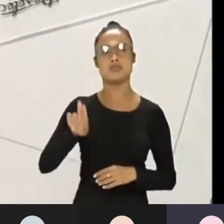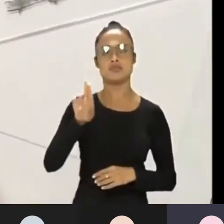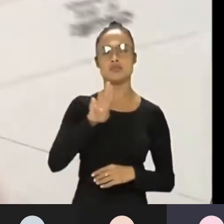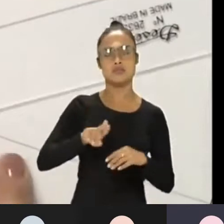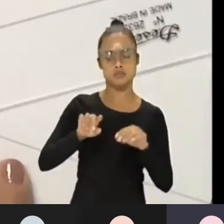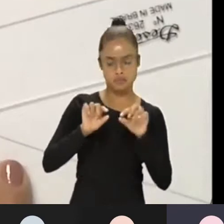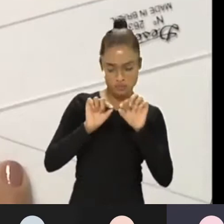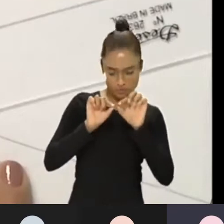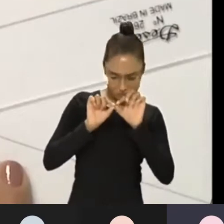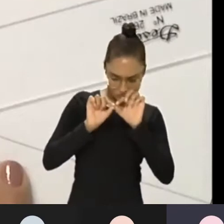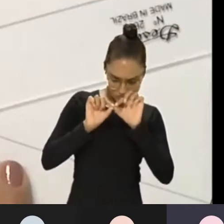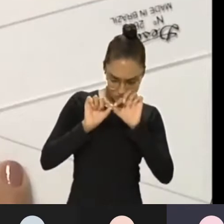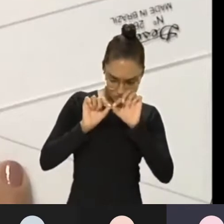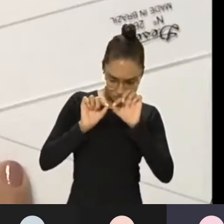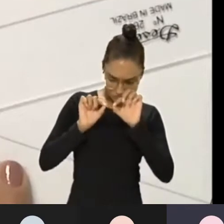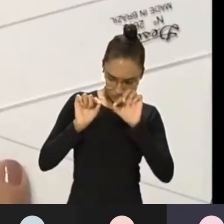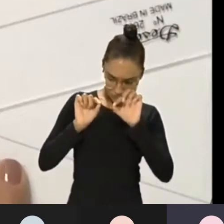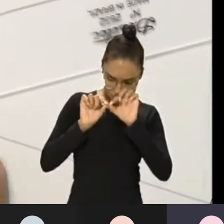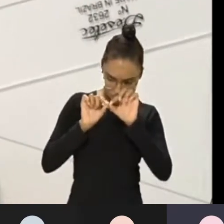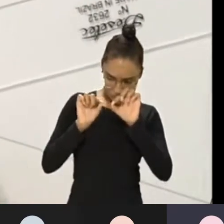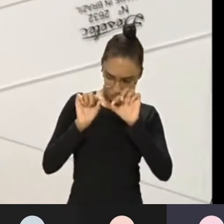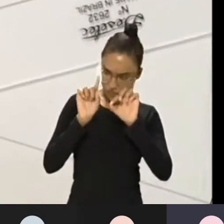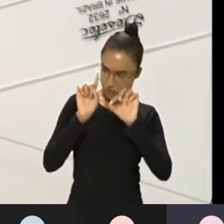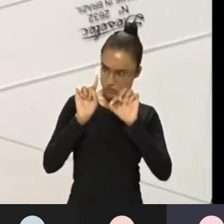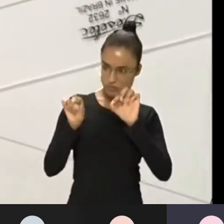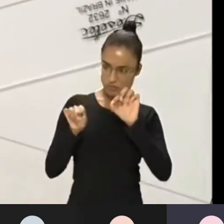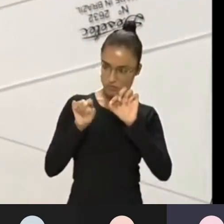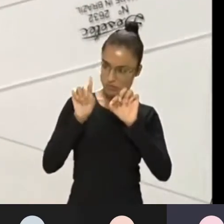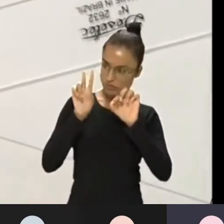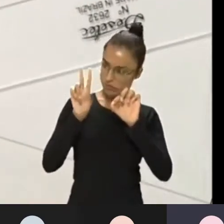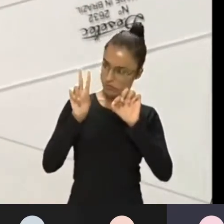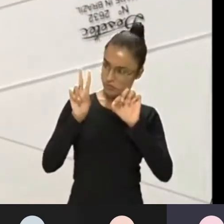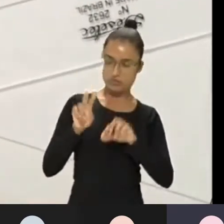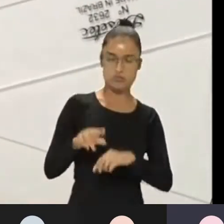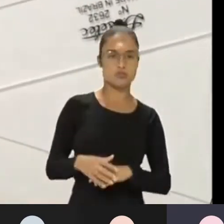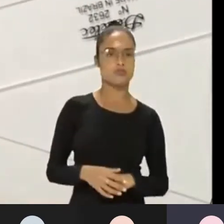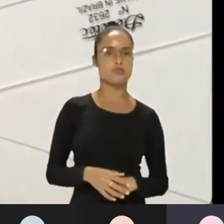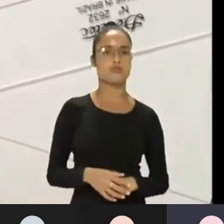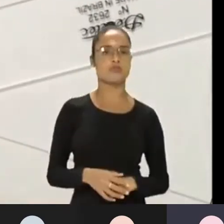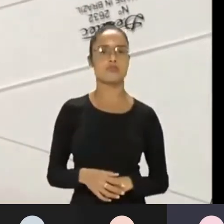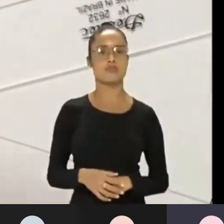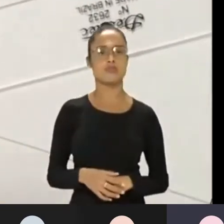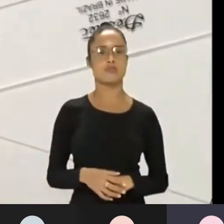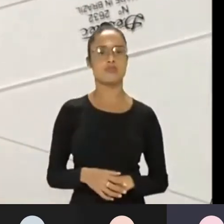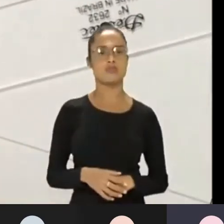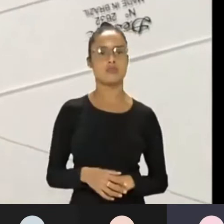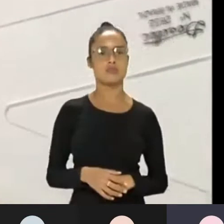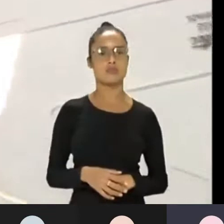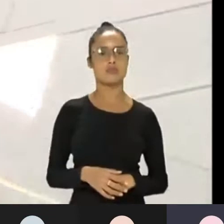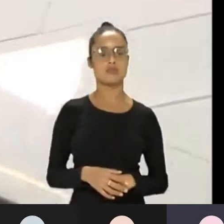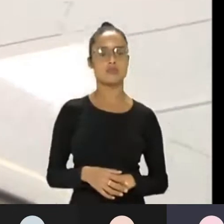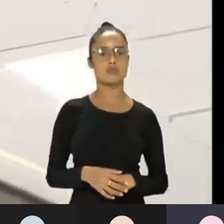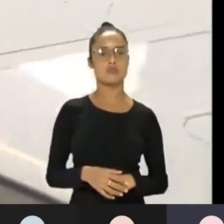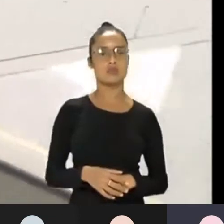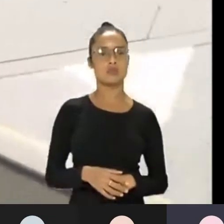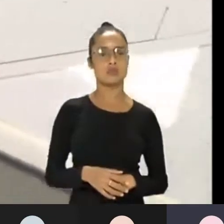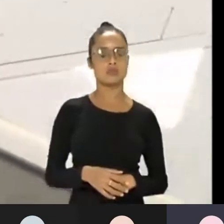dessa forma, eu consigo fazer já o detalhe. E agora eu tenho essa parte superior.